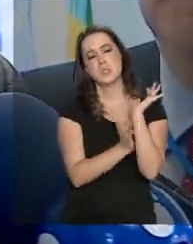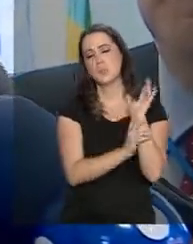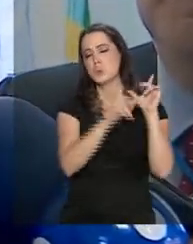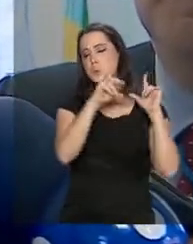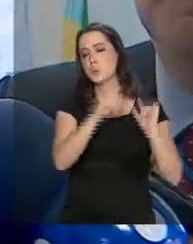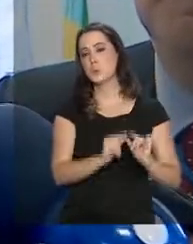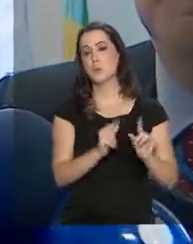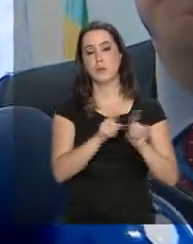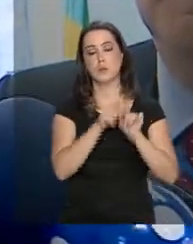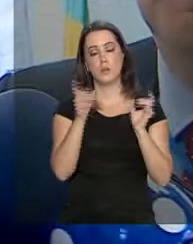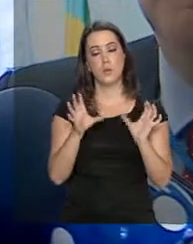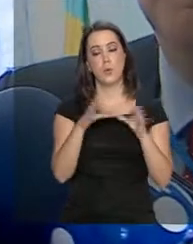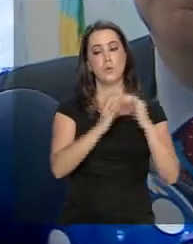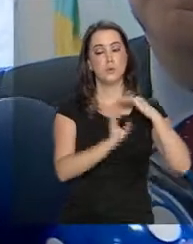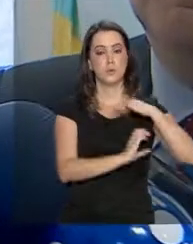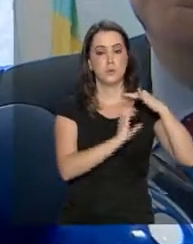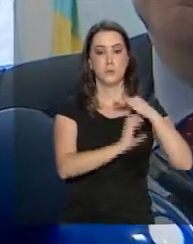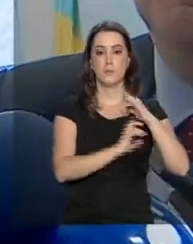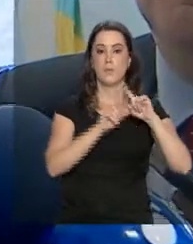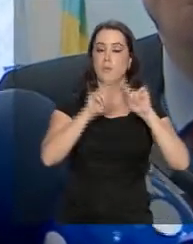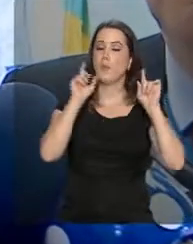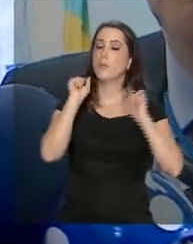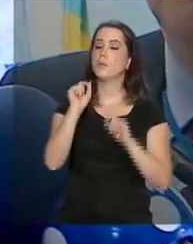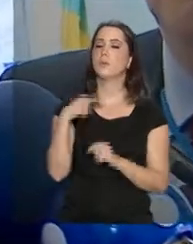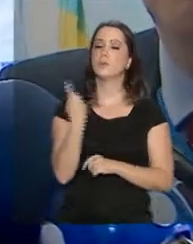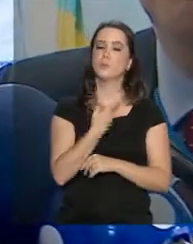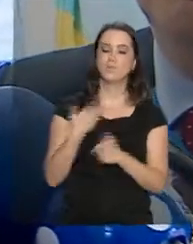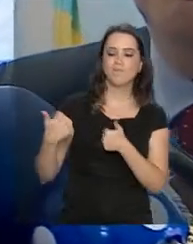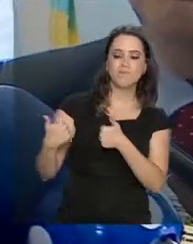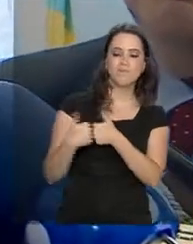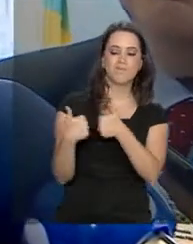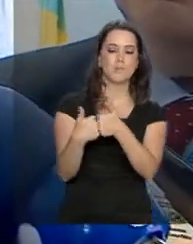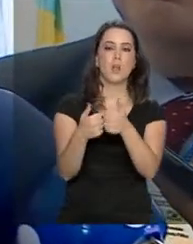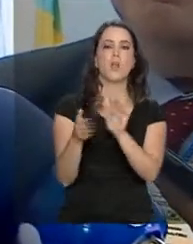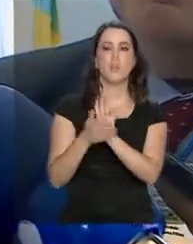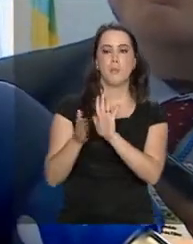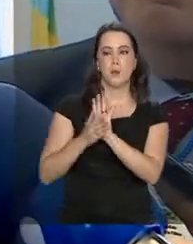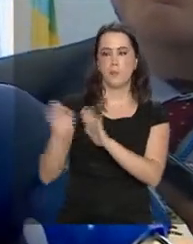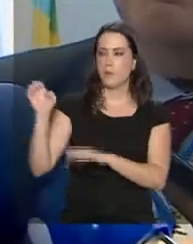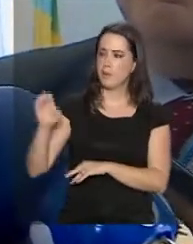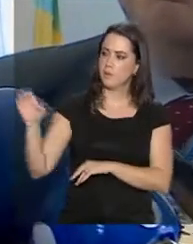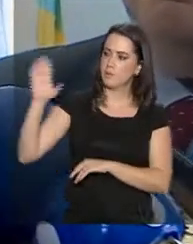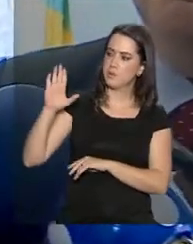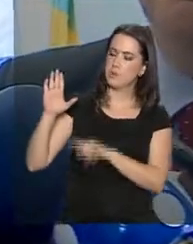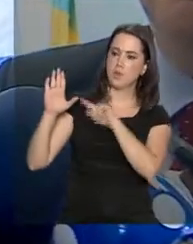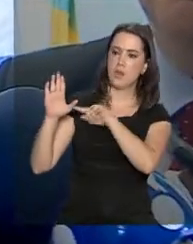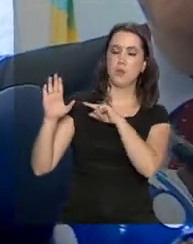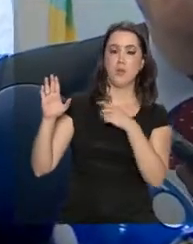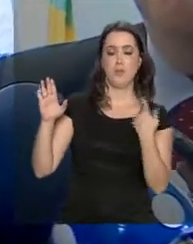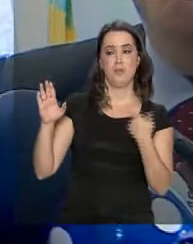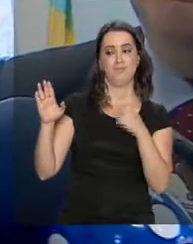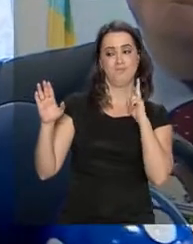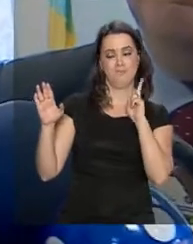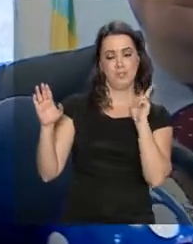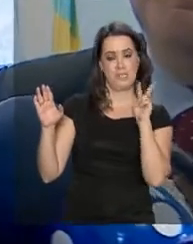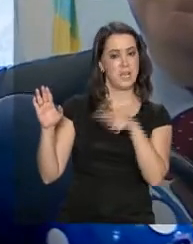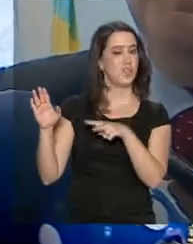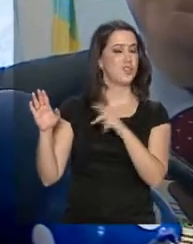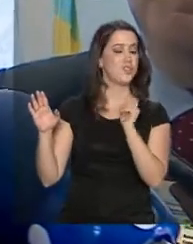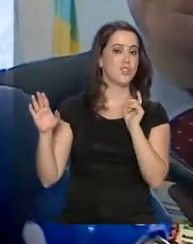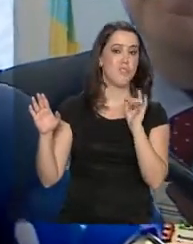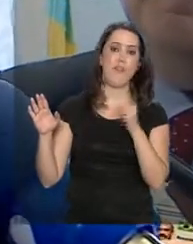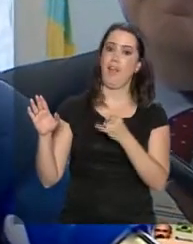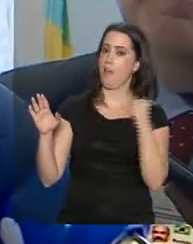setores do empresariado para nos aproximarmos a proposta europeia porque no nosso ponto de vista é um